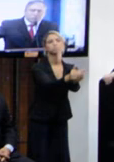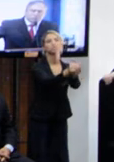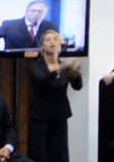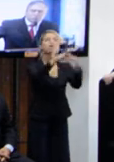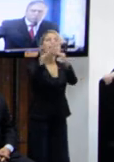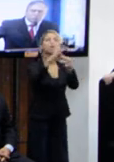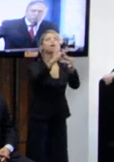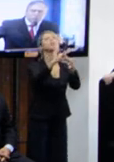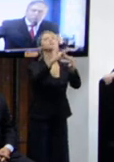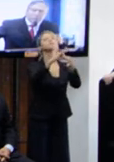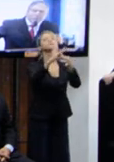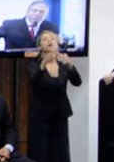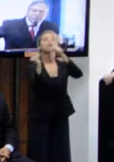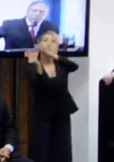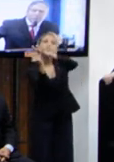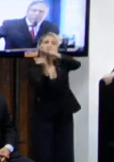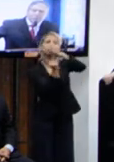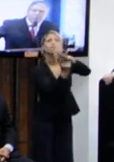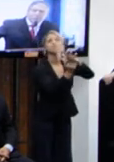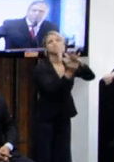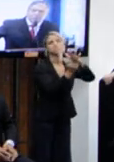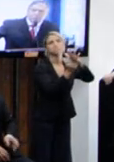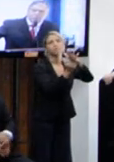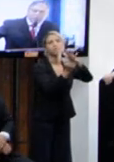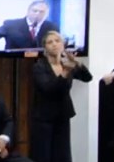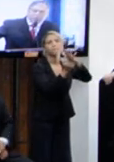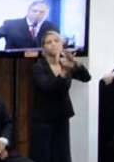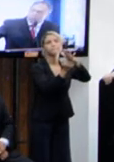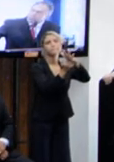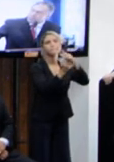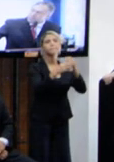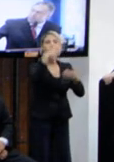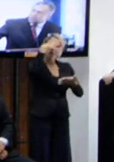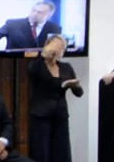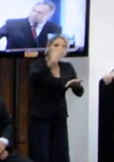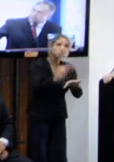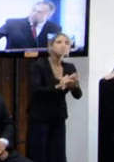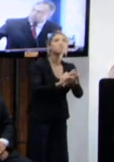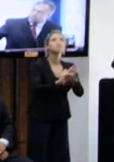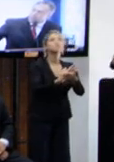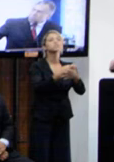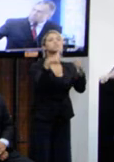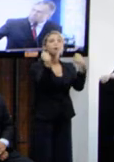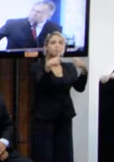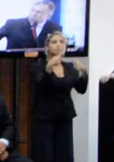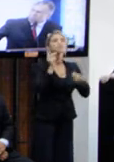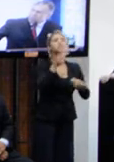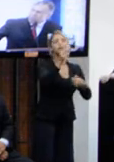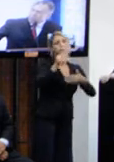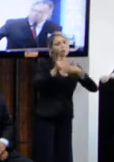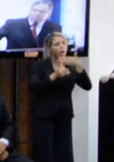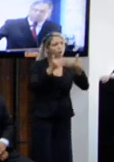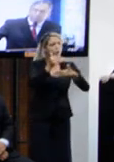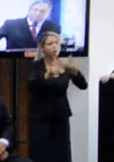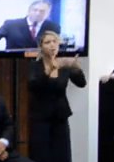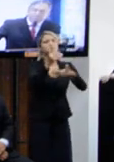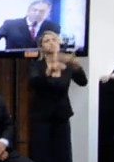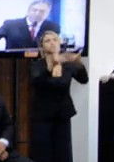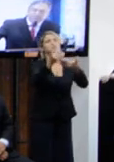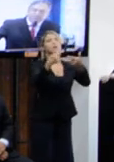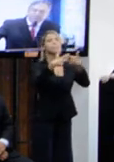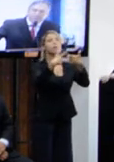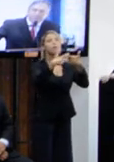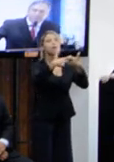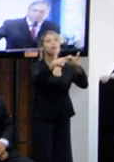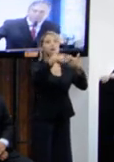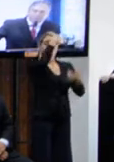das instituições. É isso que hoje eu acredito que a gente esteja construindo. Assumi essa